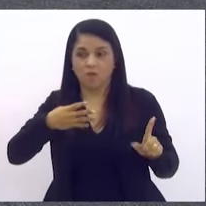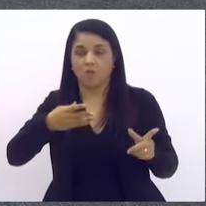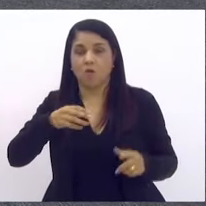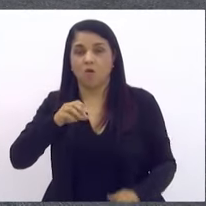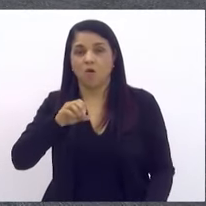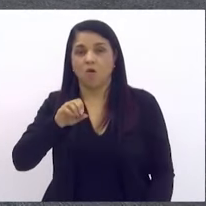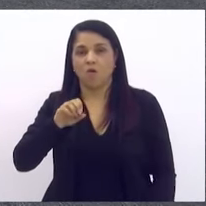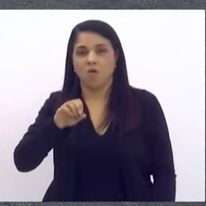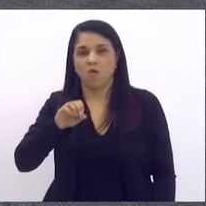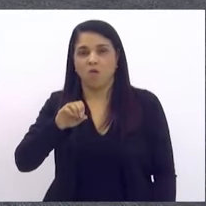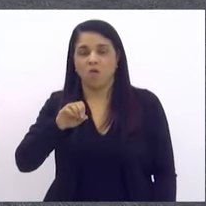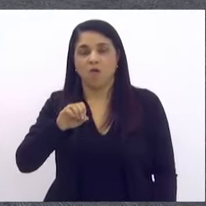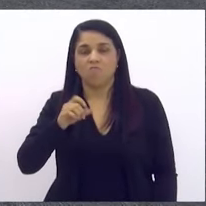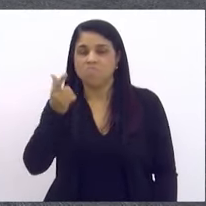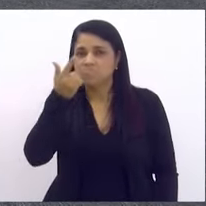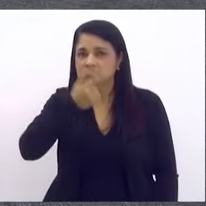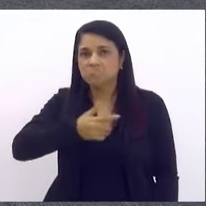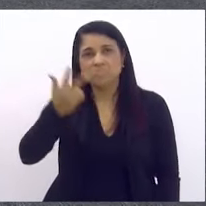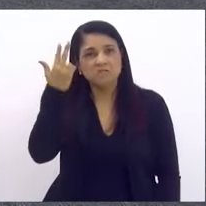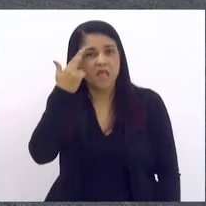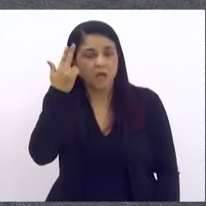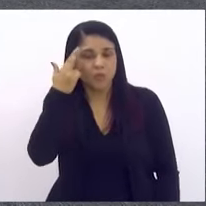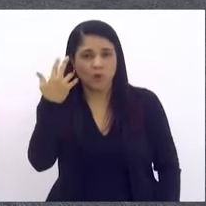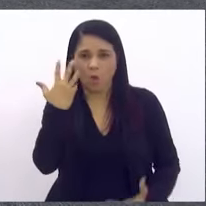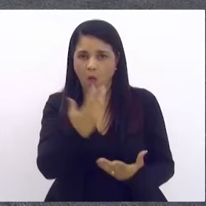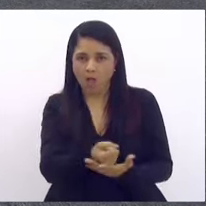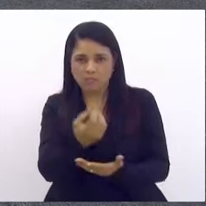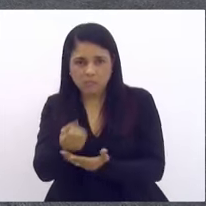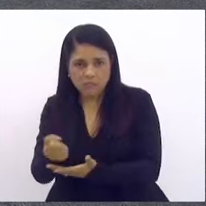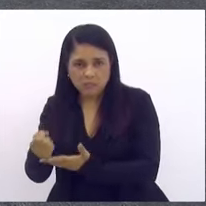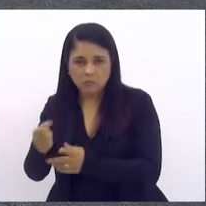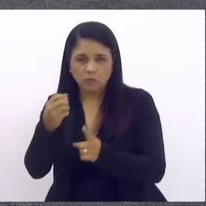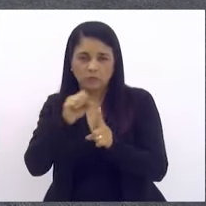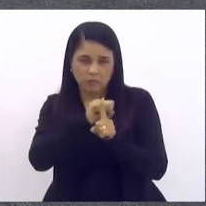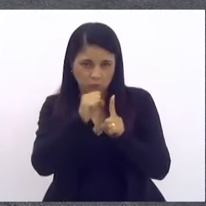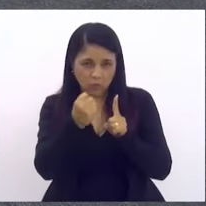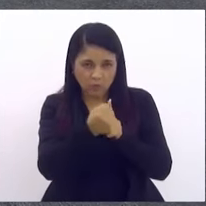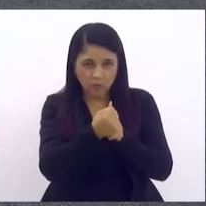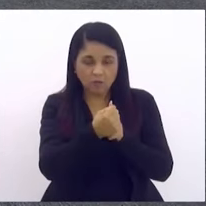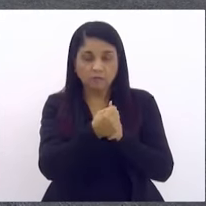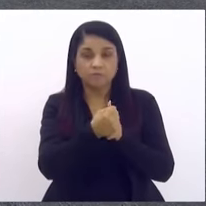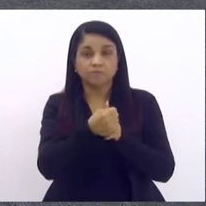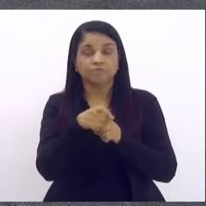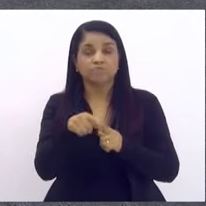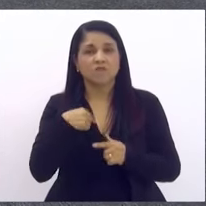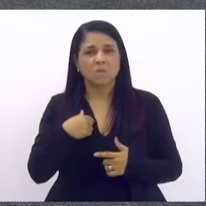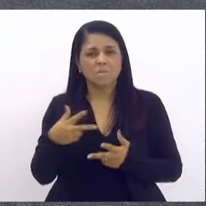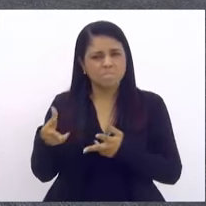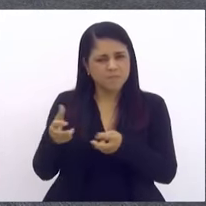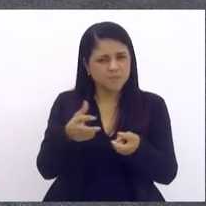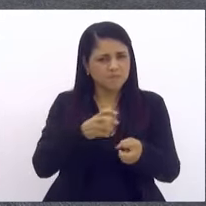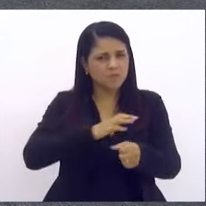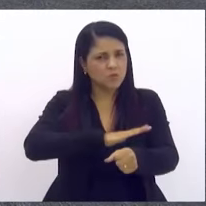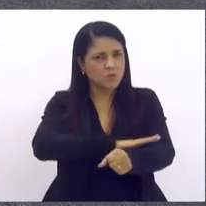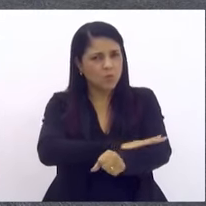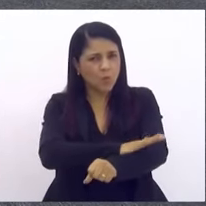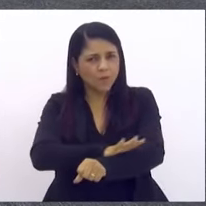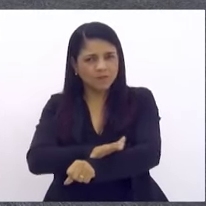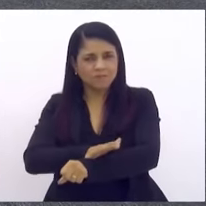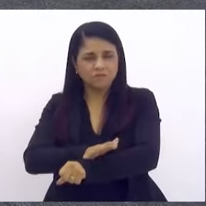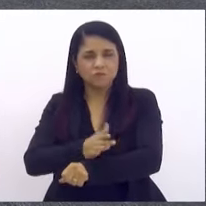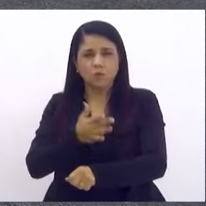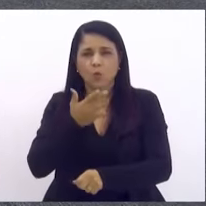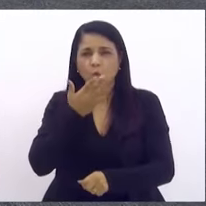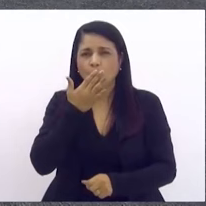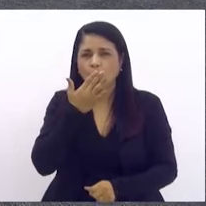ocupação natural de aceitação natural na sociedade eu vejo que o preconceito da